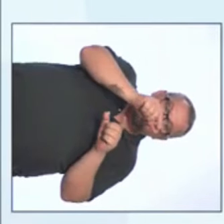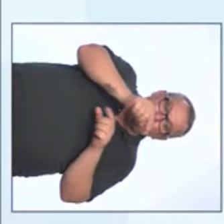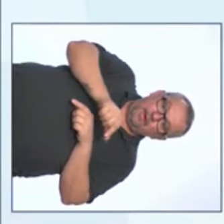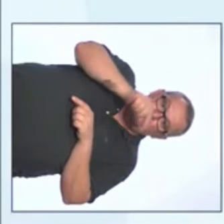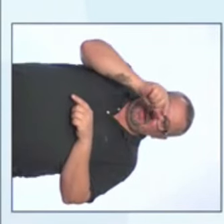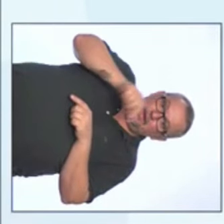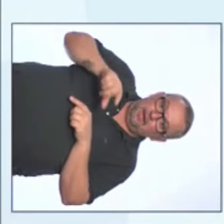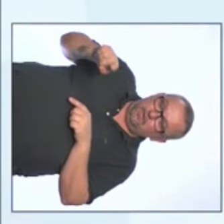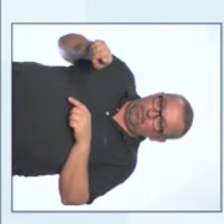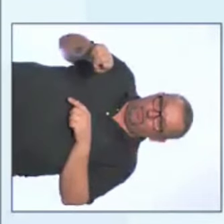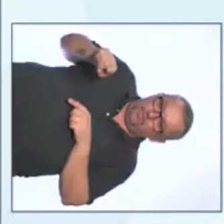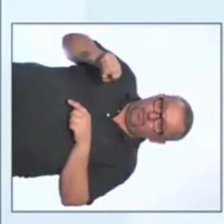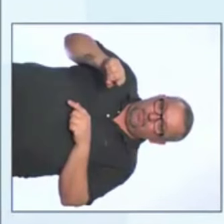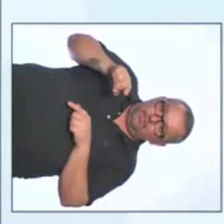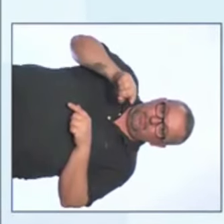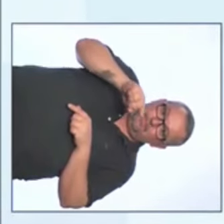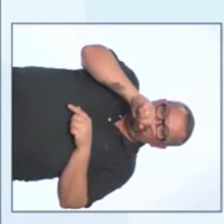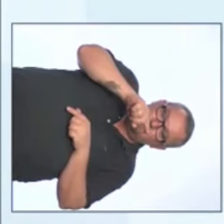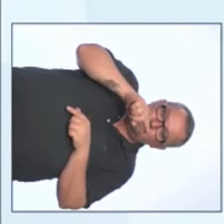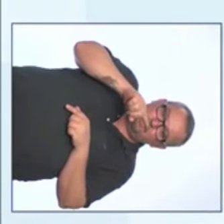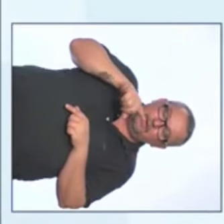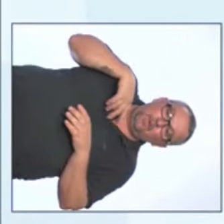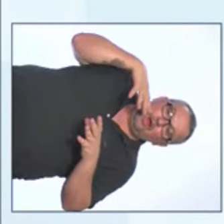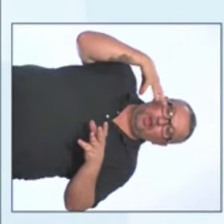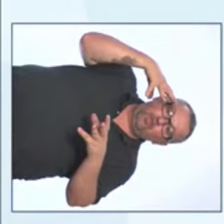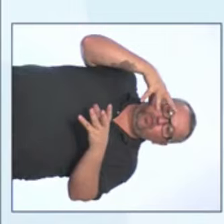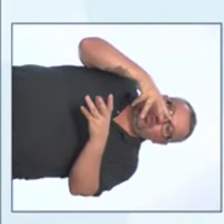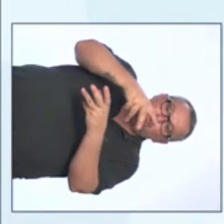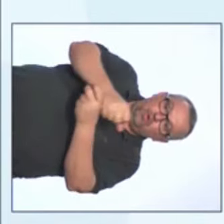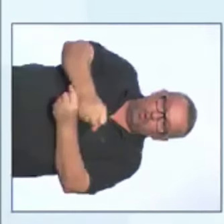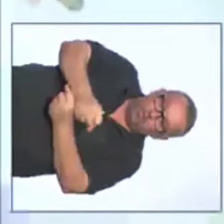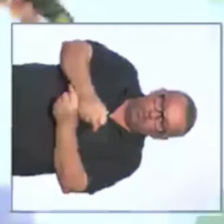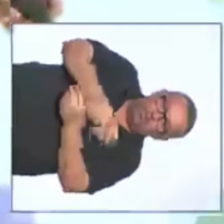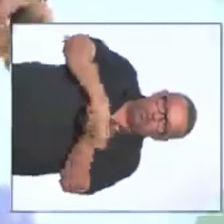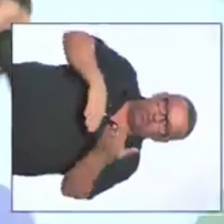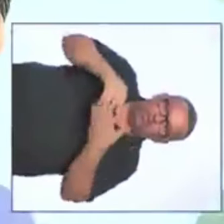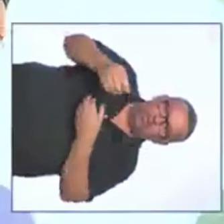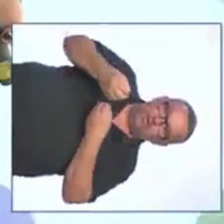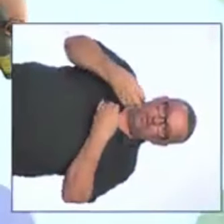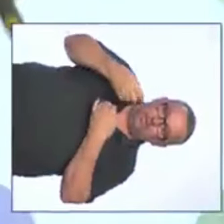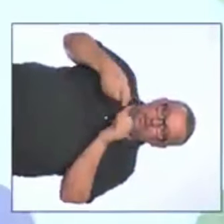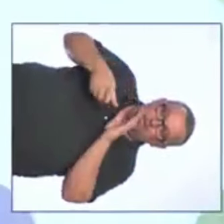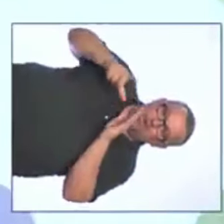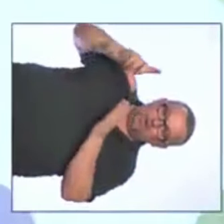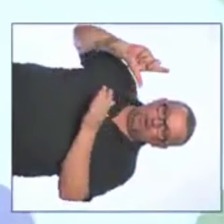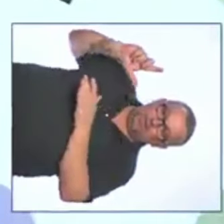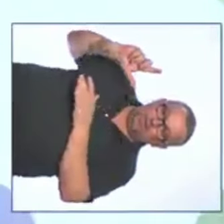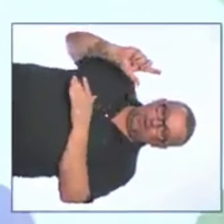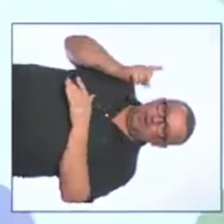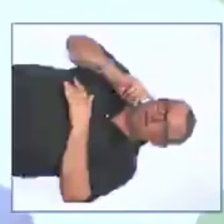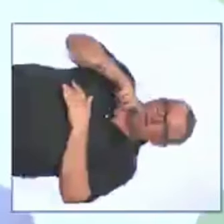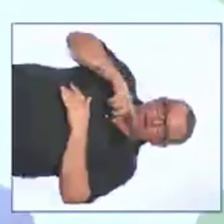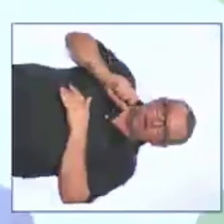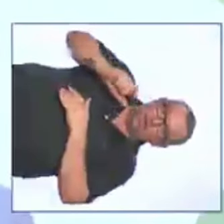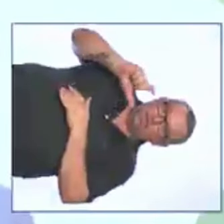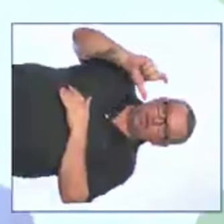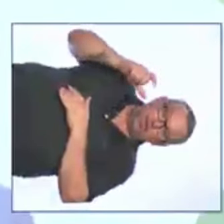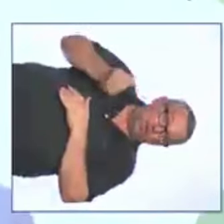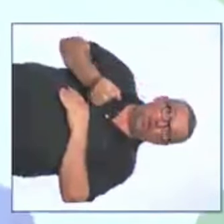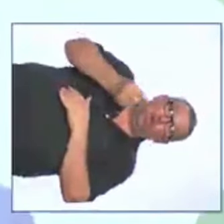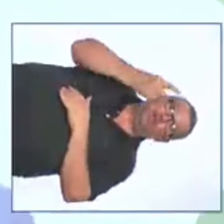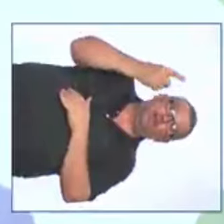crescimento então é sempre uma somatória do dado anterior então não é que aumentou assim